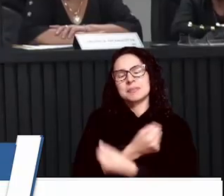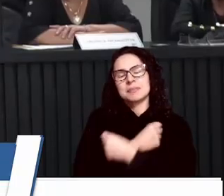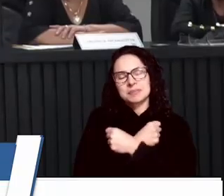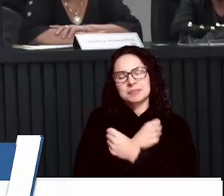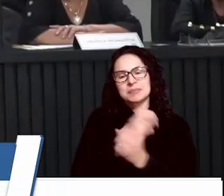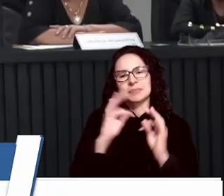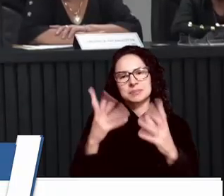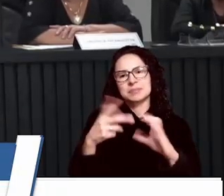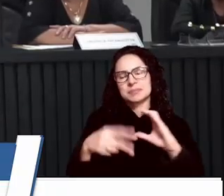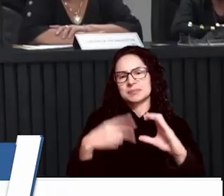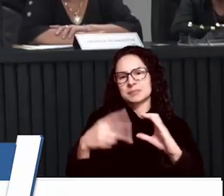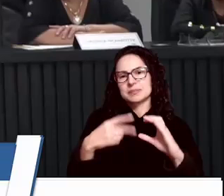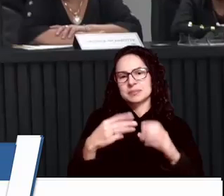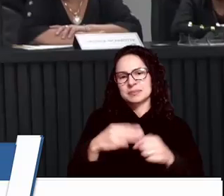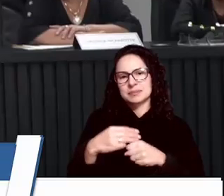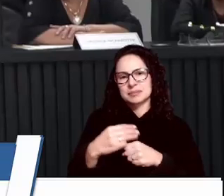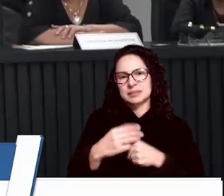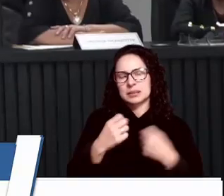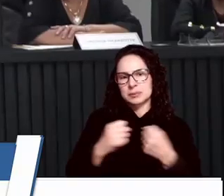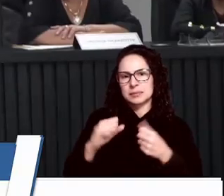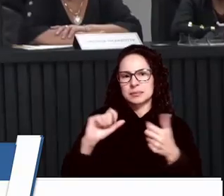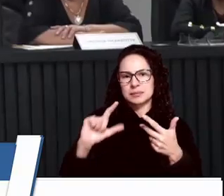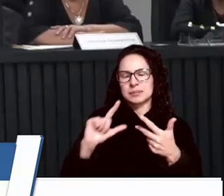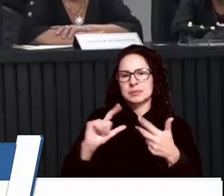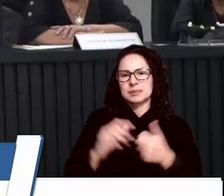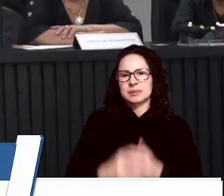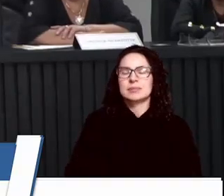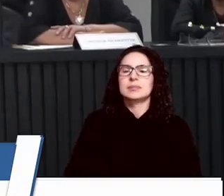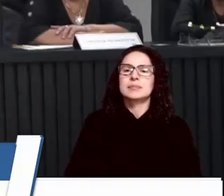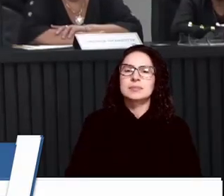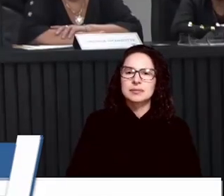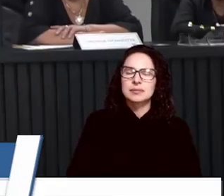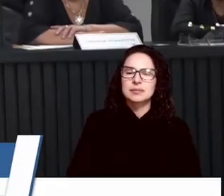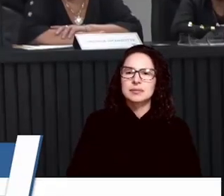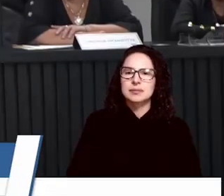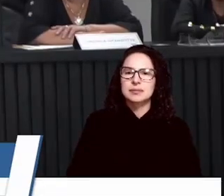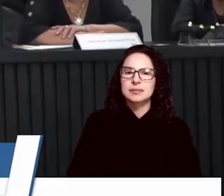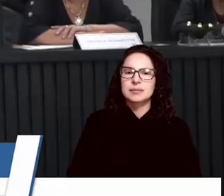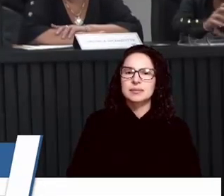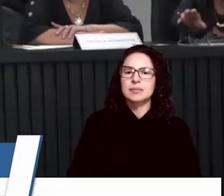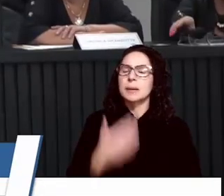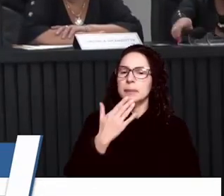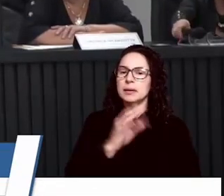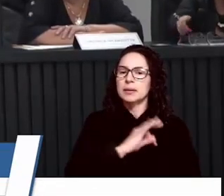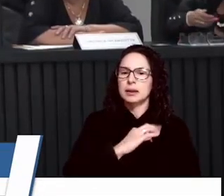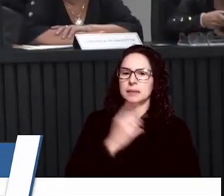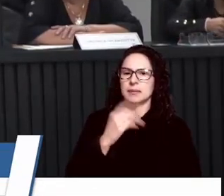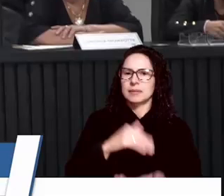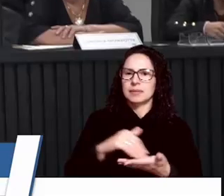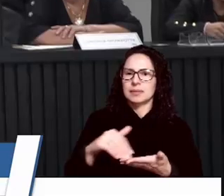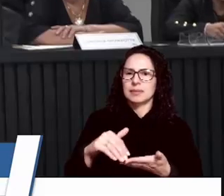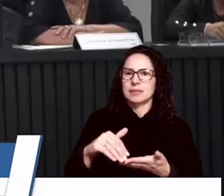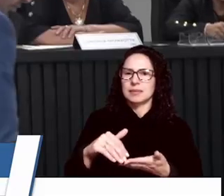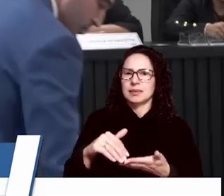Câmara Municipal do Poder Legislativo. Solicita a técnica e o primeiro secretário que